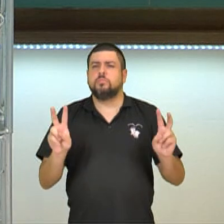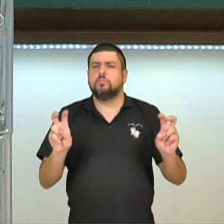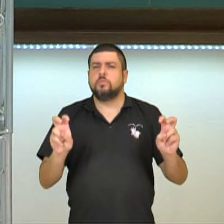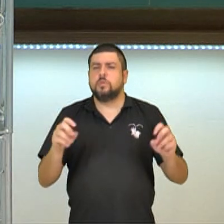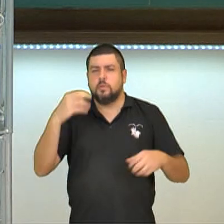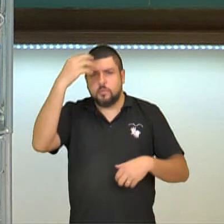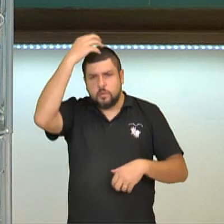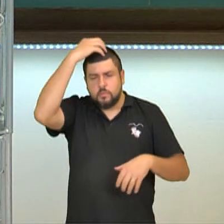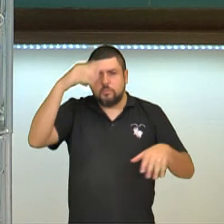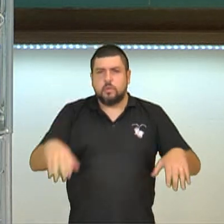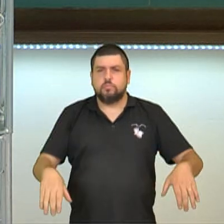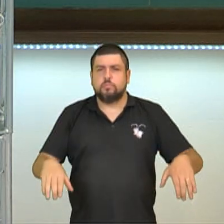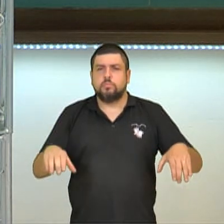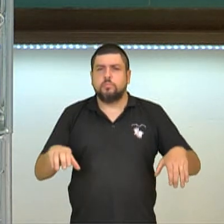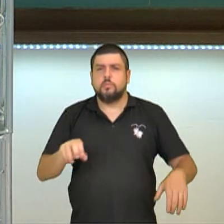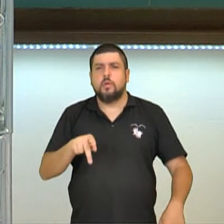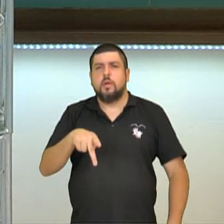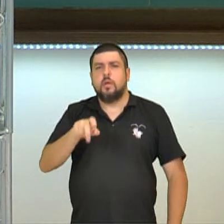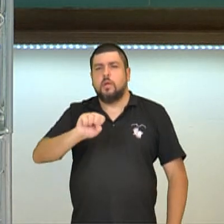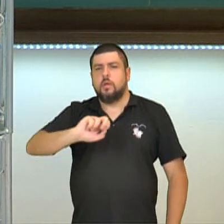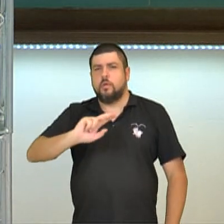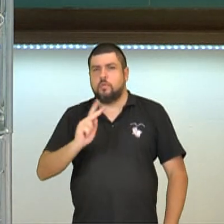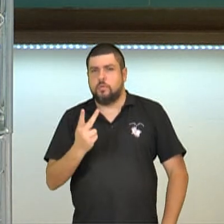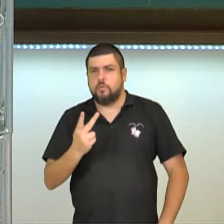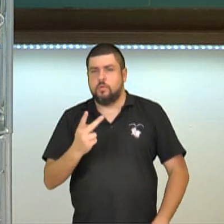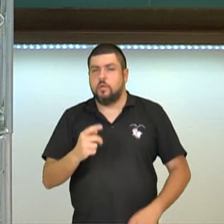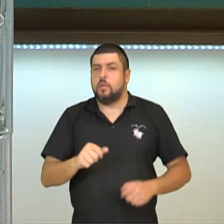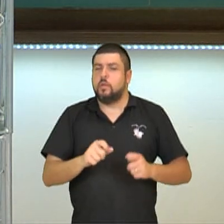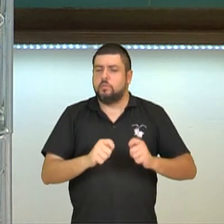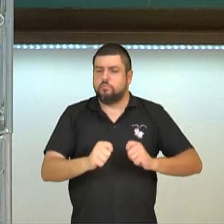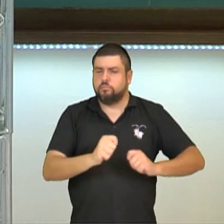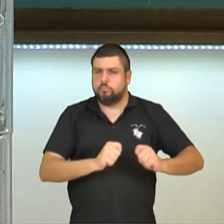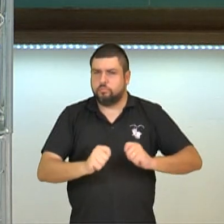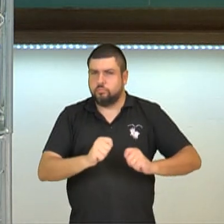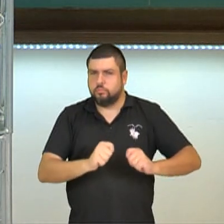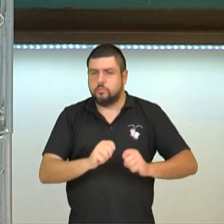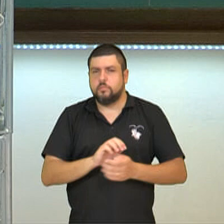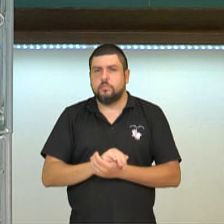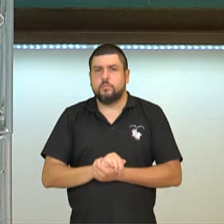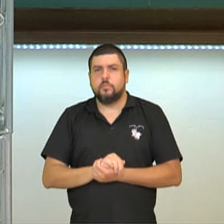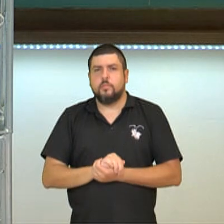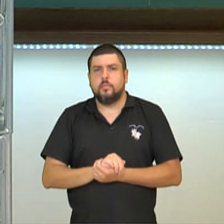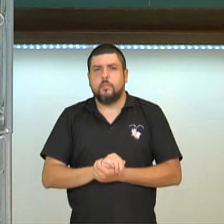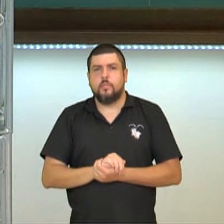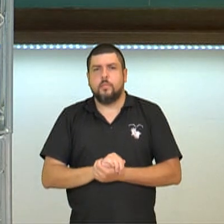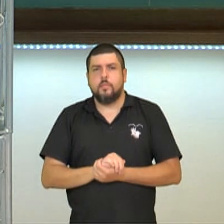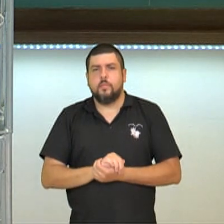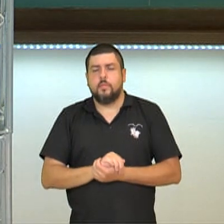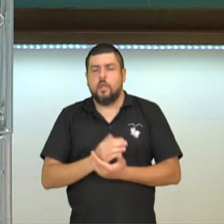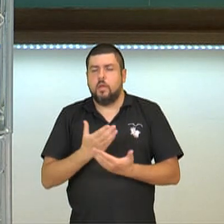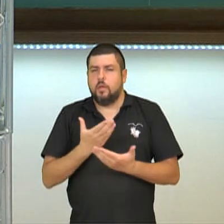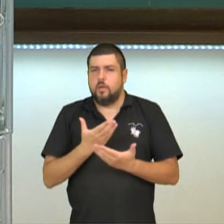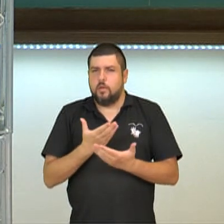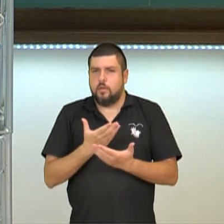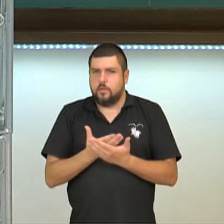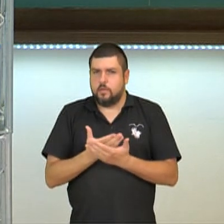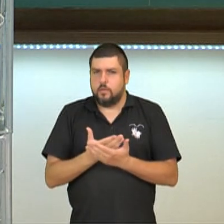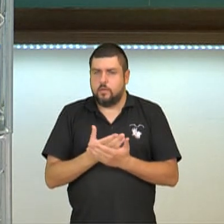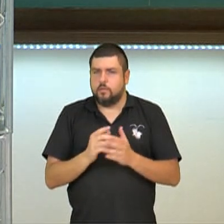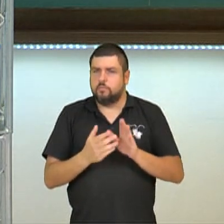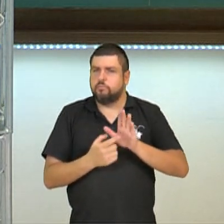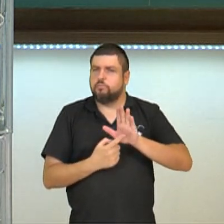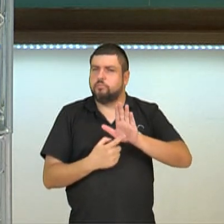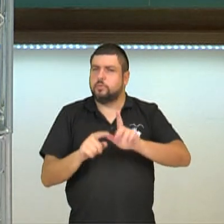Kush, Economia. Se preparem, embarquem nessa aventura com a gente. Vou apresentar para vocês o objetivo de nossa